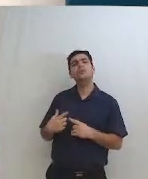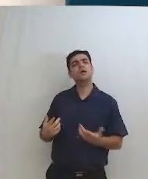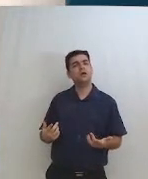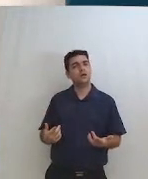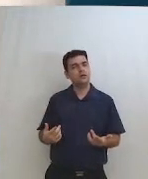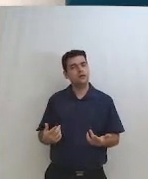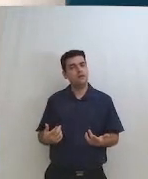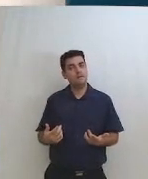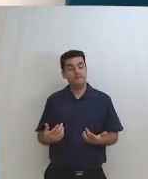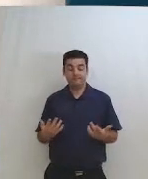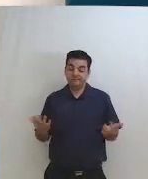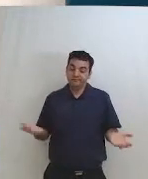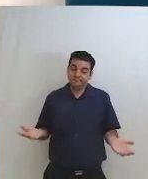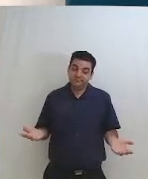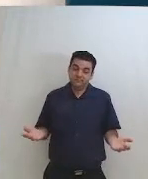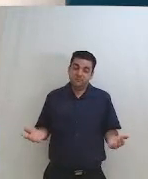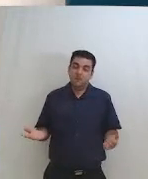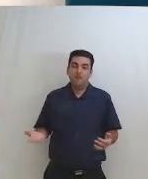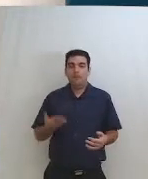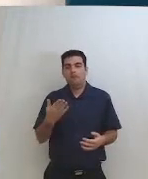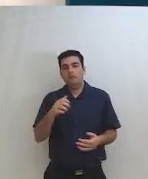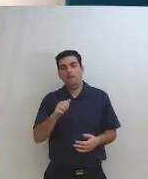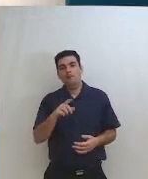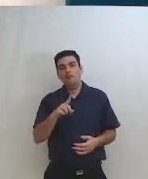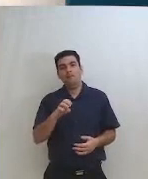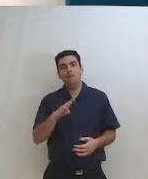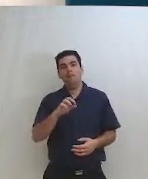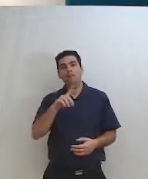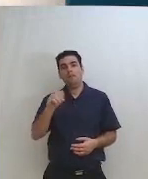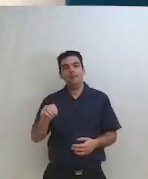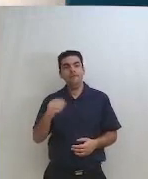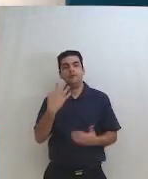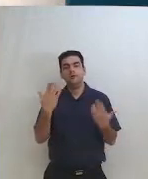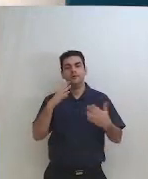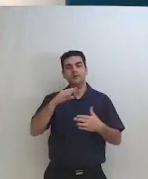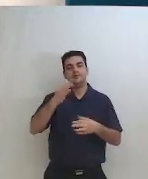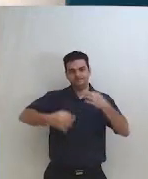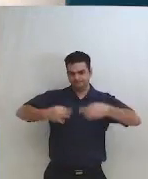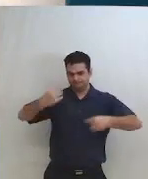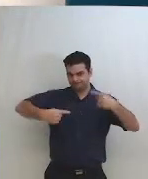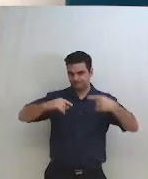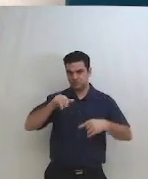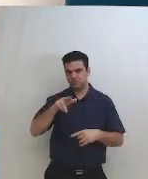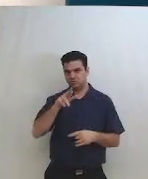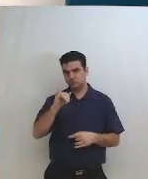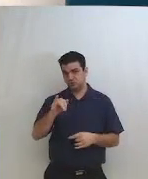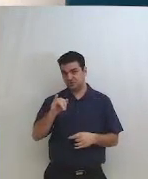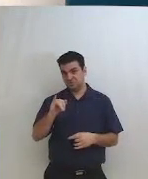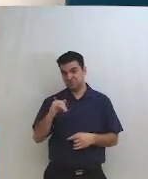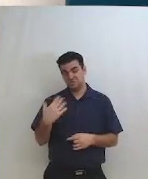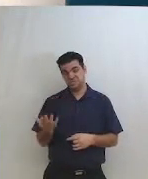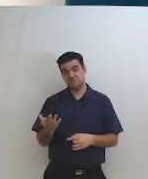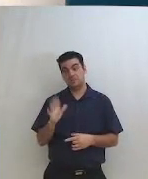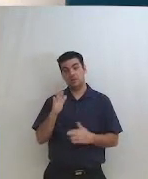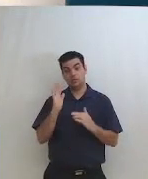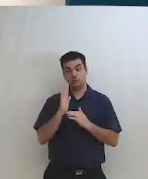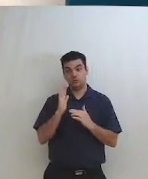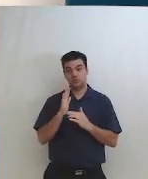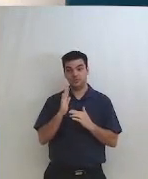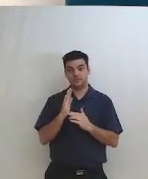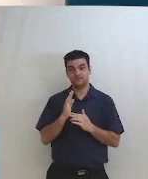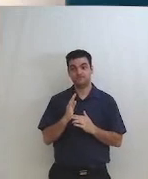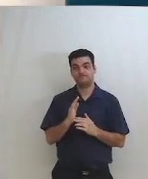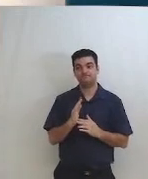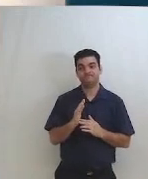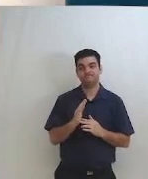improvável de se submetê-lo ao tribunal do júri. Por fim, há uma flagrante e